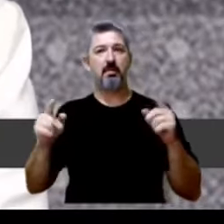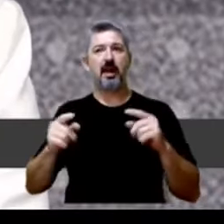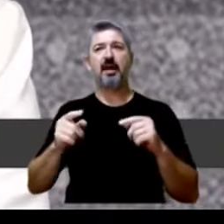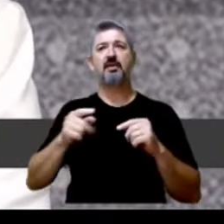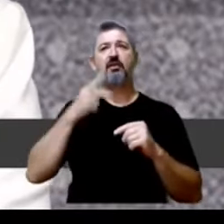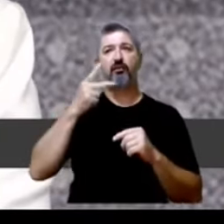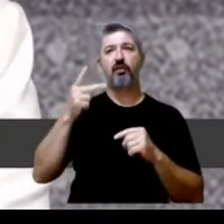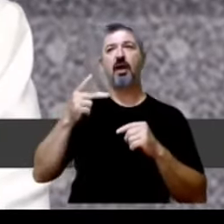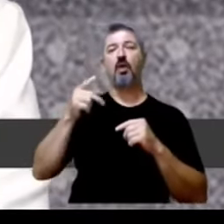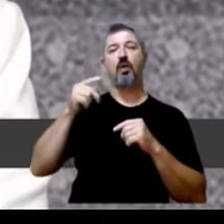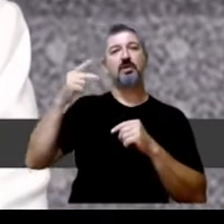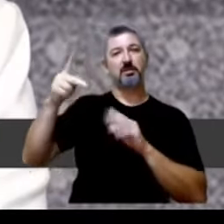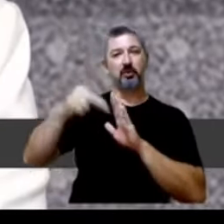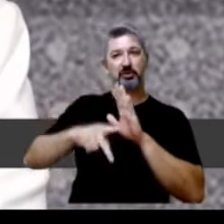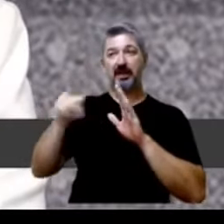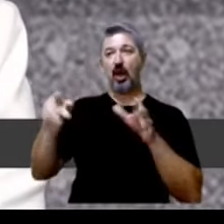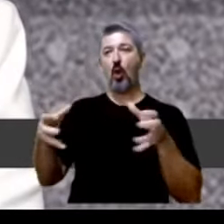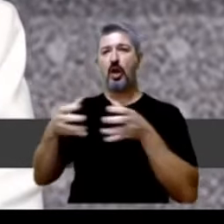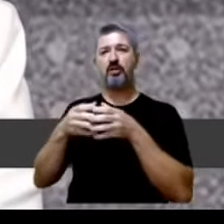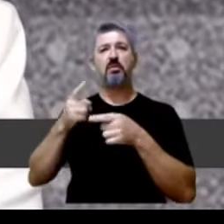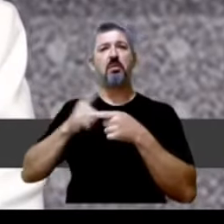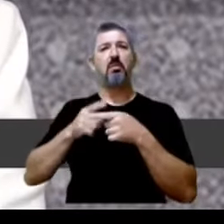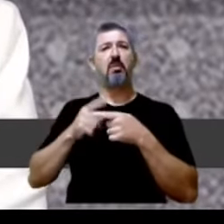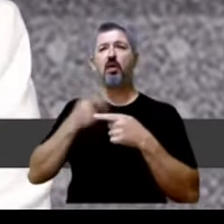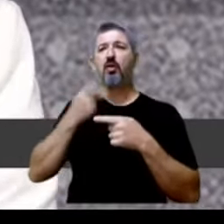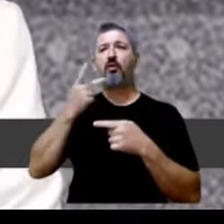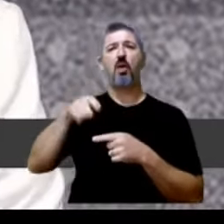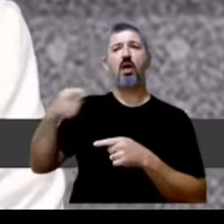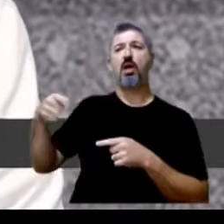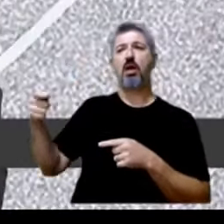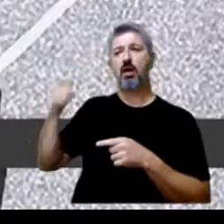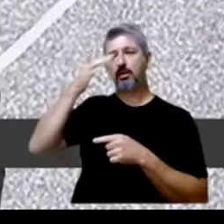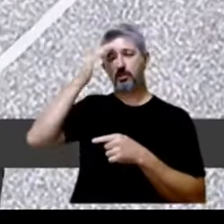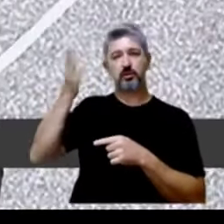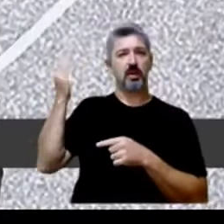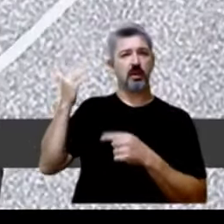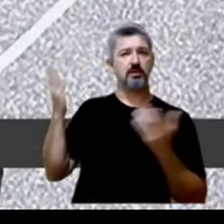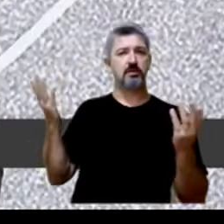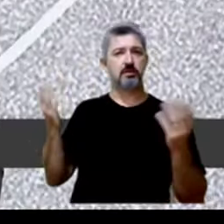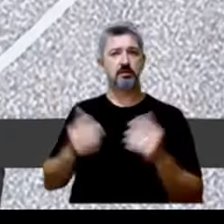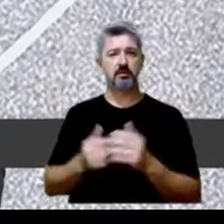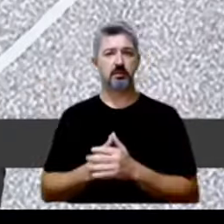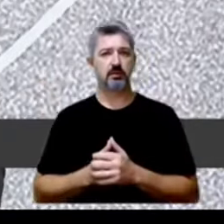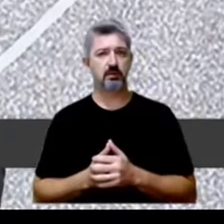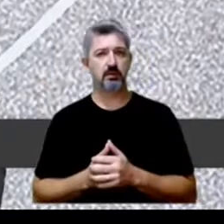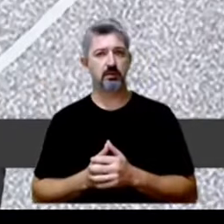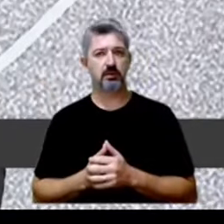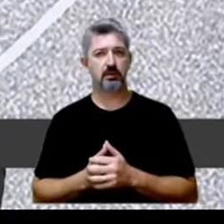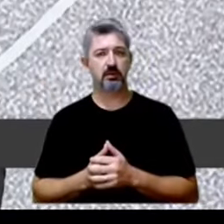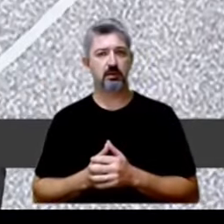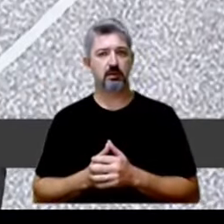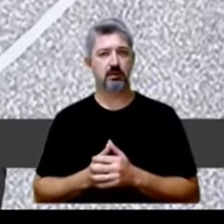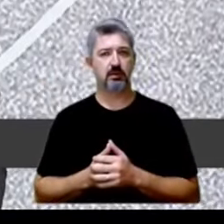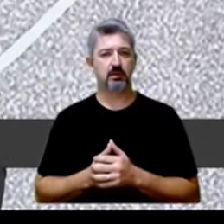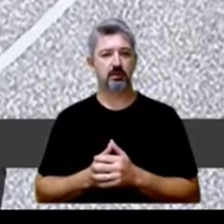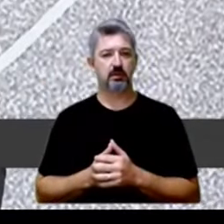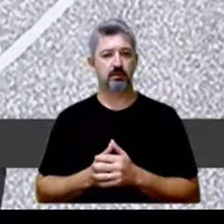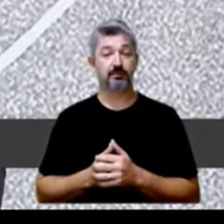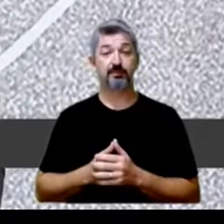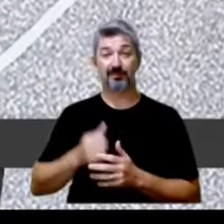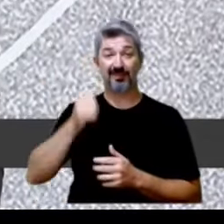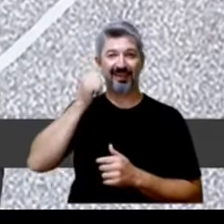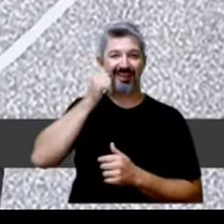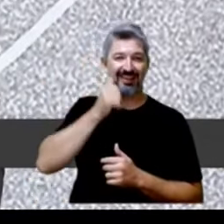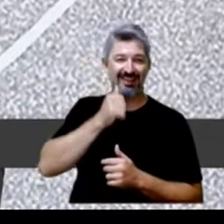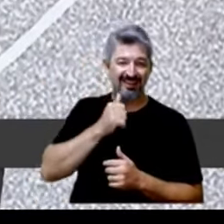coletivo. Por que a Não. senhora não deu crédito para os seus colegas antes? A candidata Tabata Amaral É uma boa tem ainda pergunta, eu